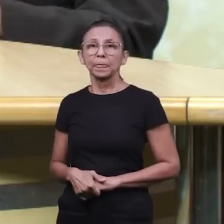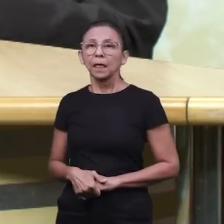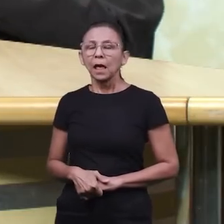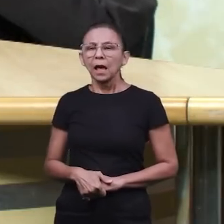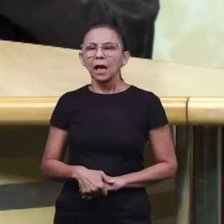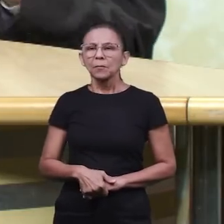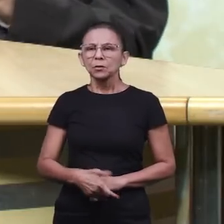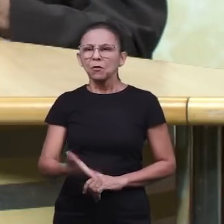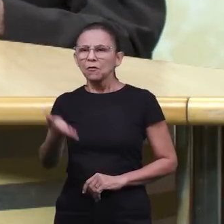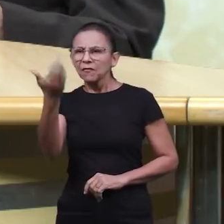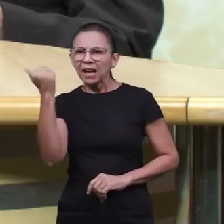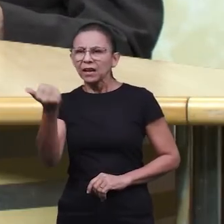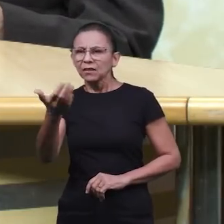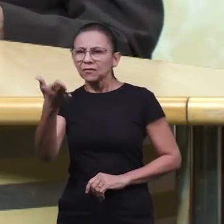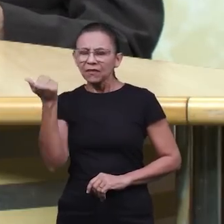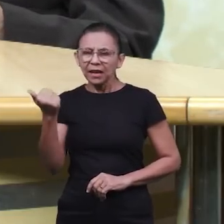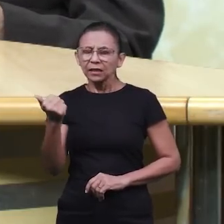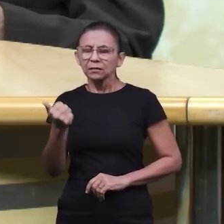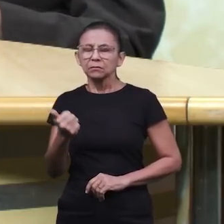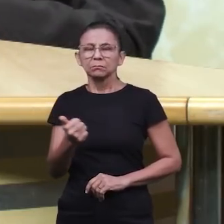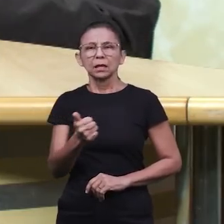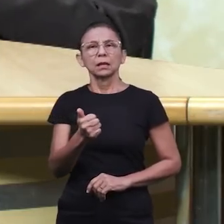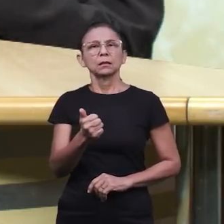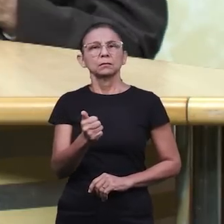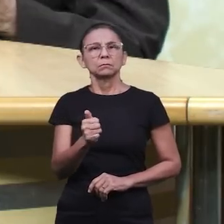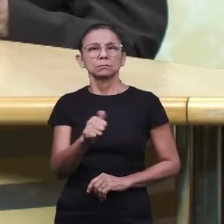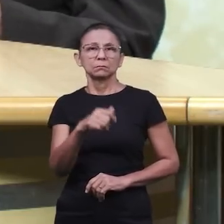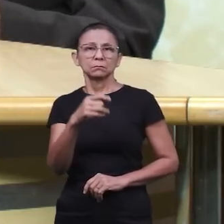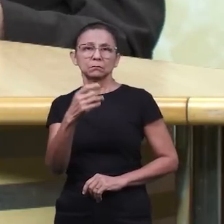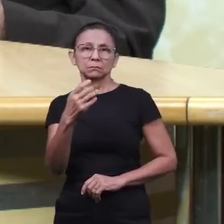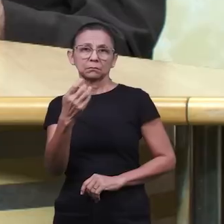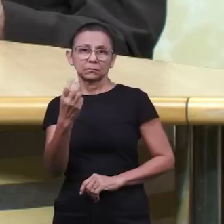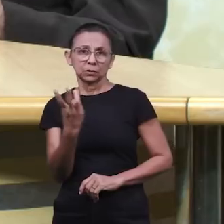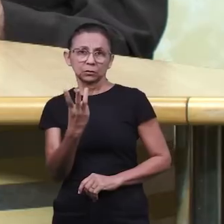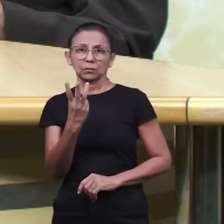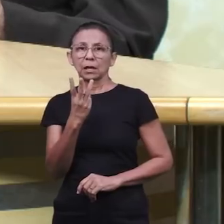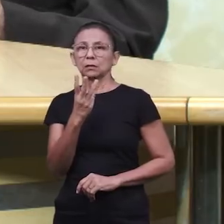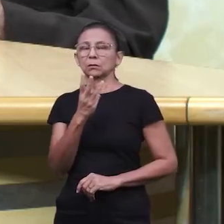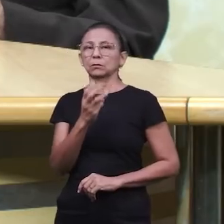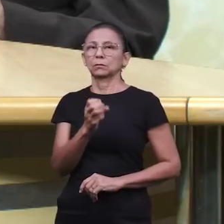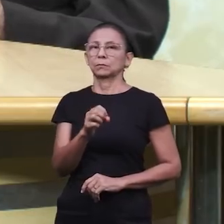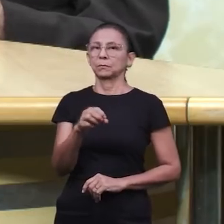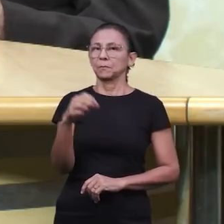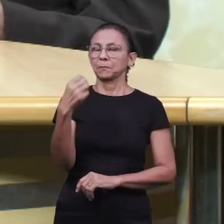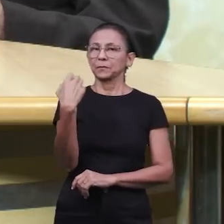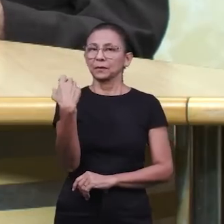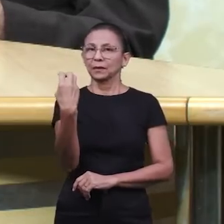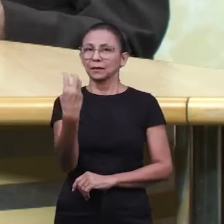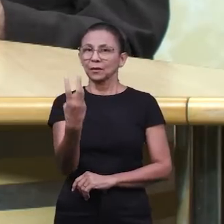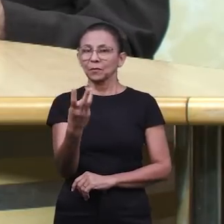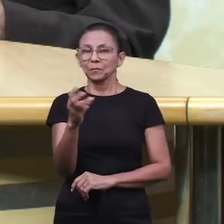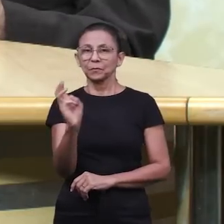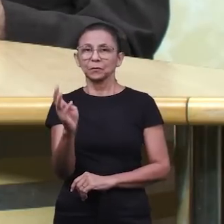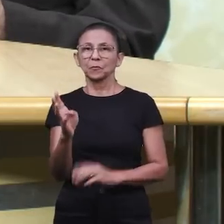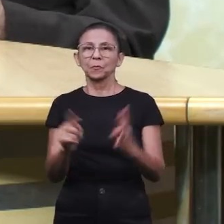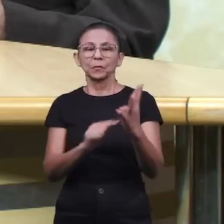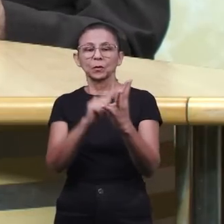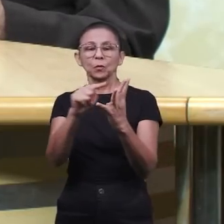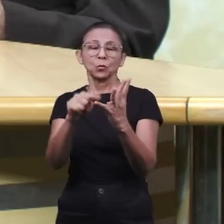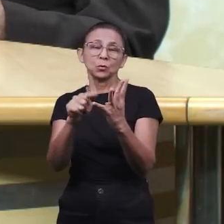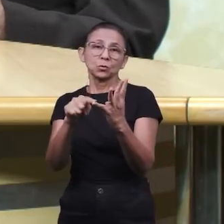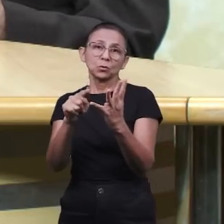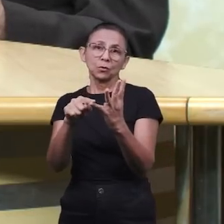e nem cheiro de fumaça. Uma operação de Deus, e é claro que o quarto que estava lá era a